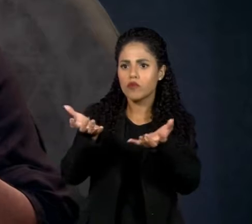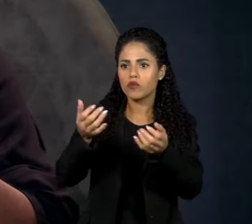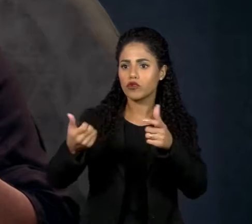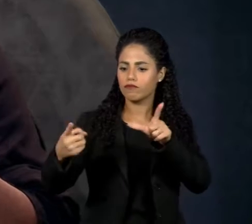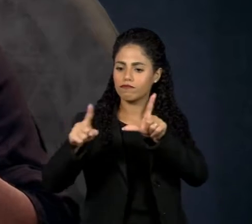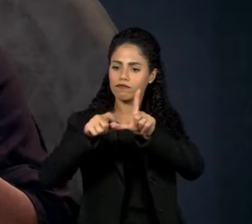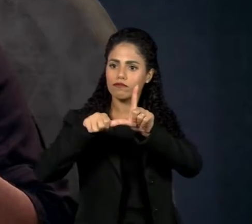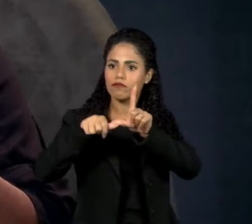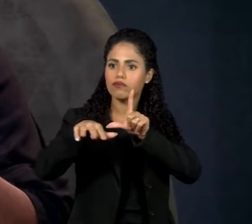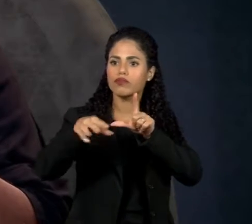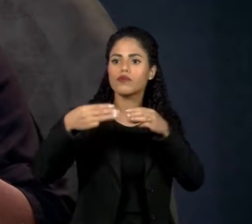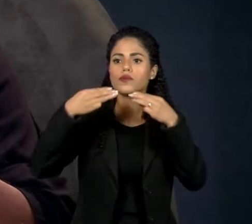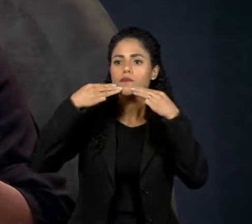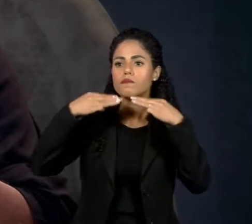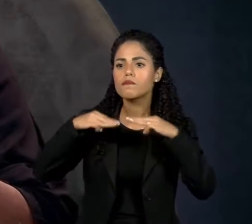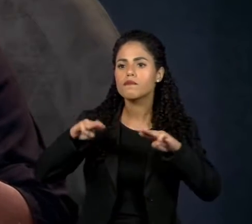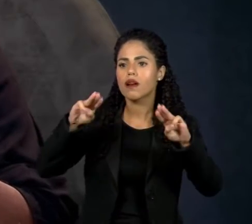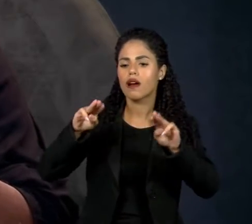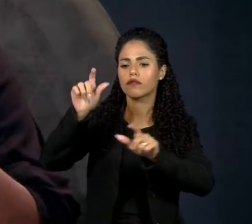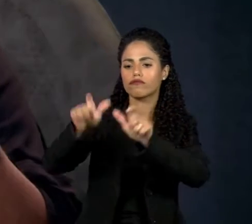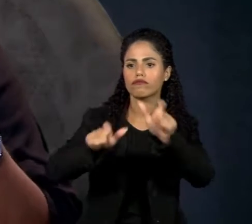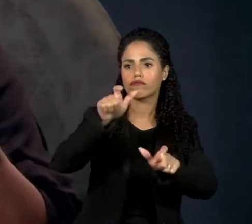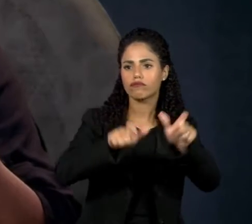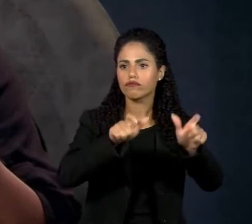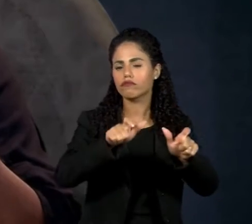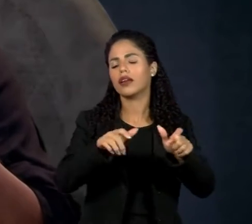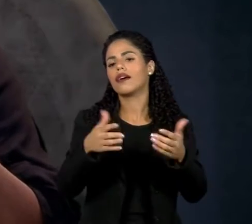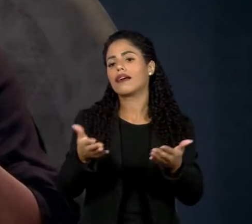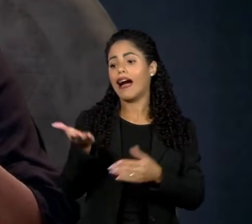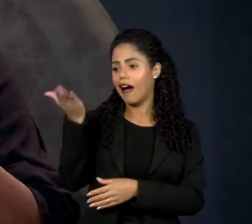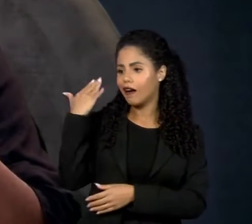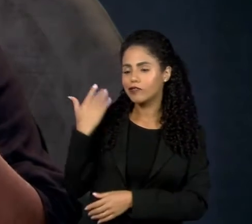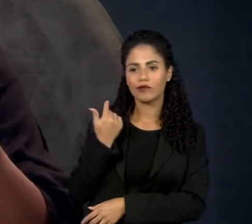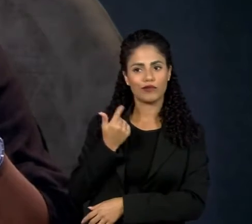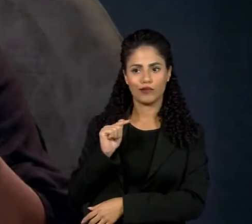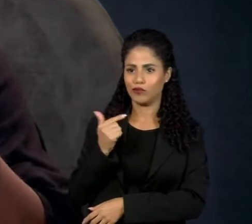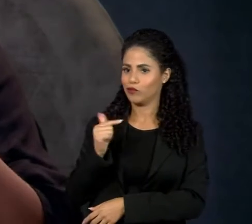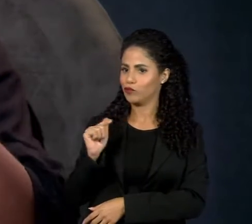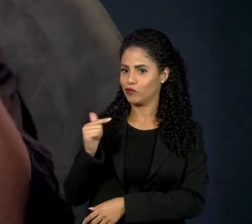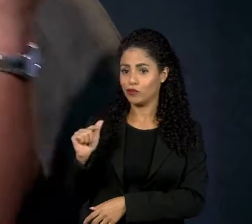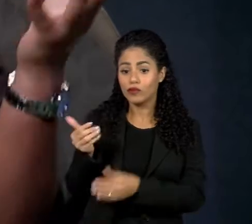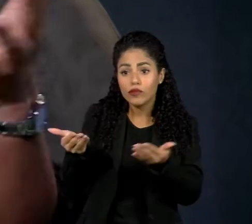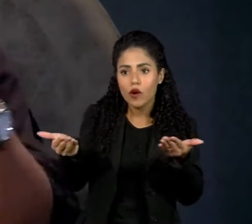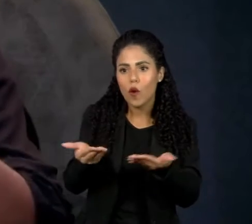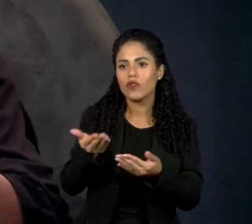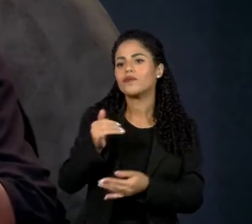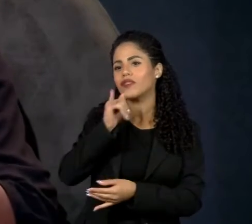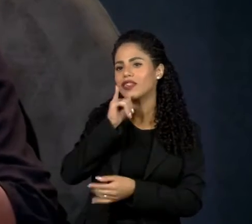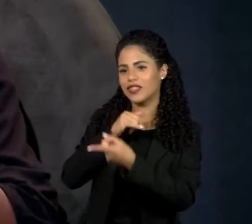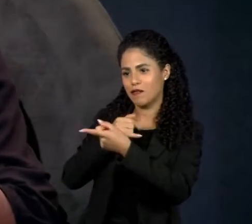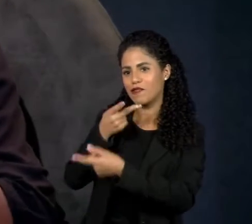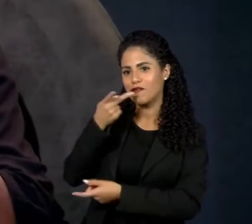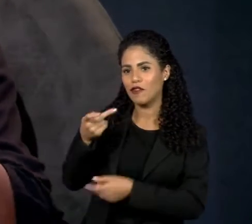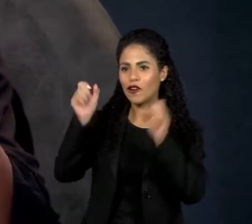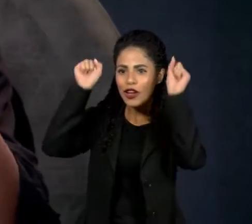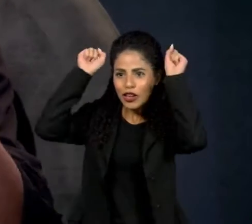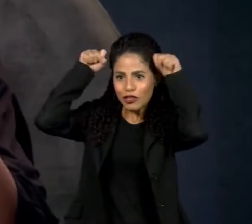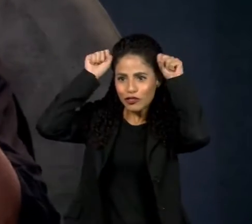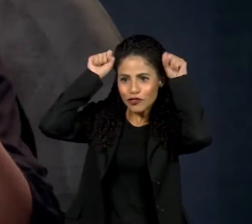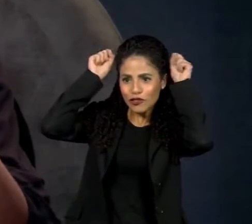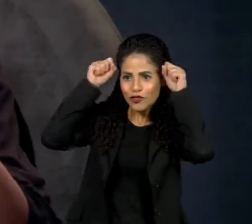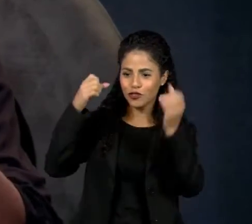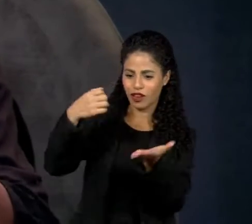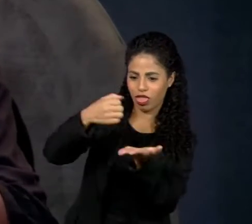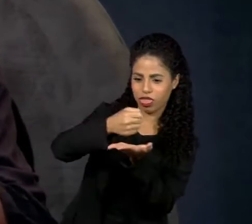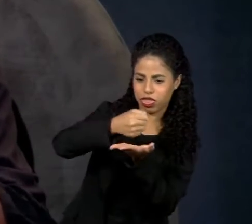que é muito fora da nossa realidade, né? A gente olhava para a Xuxa, como o Júlio trouxe, passando